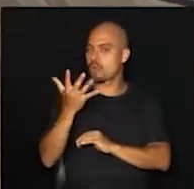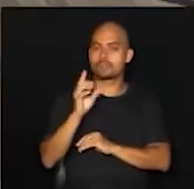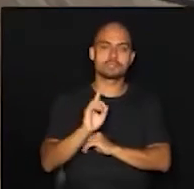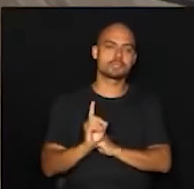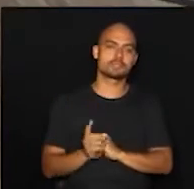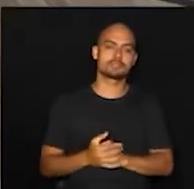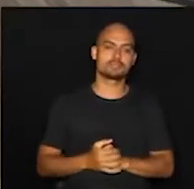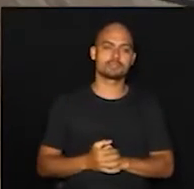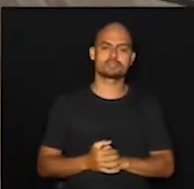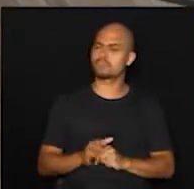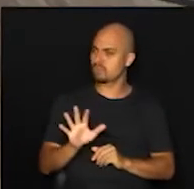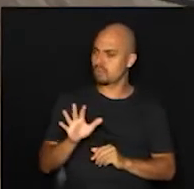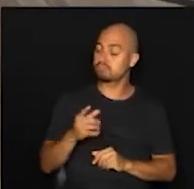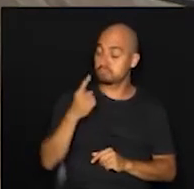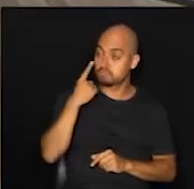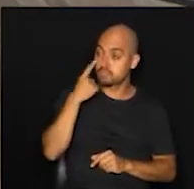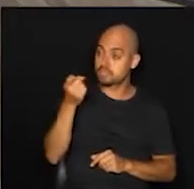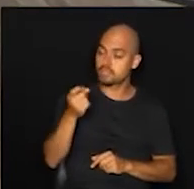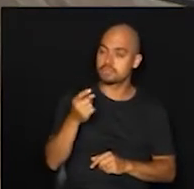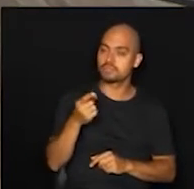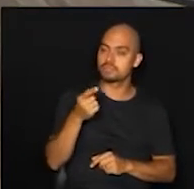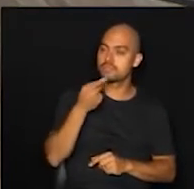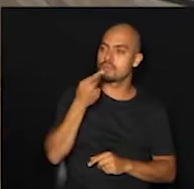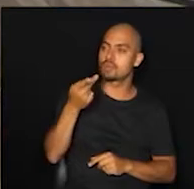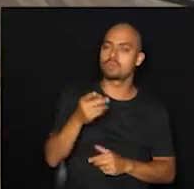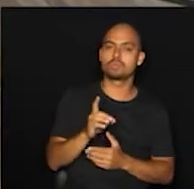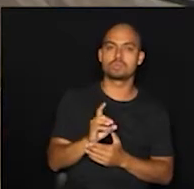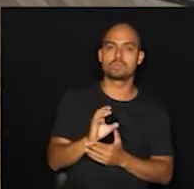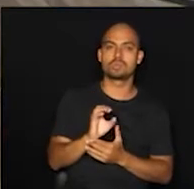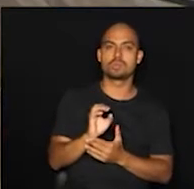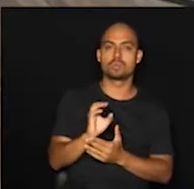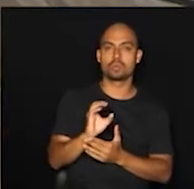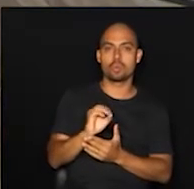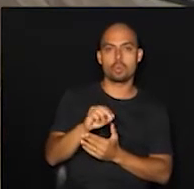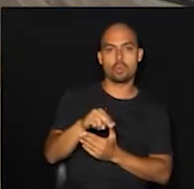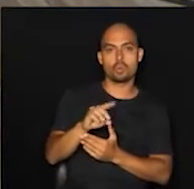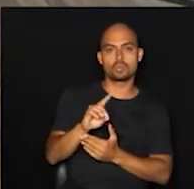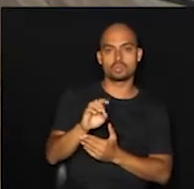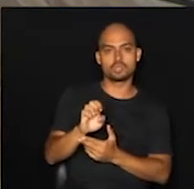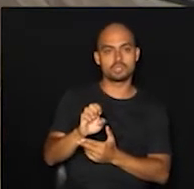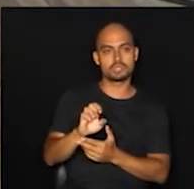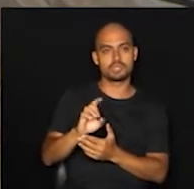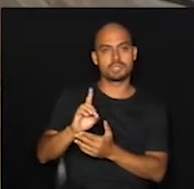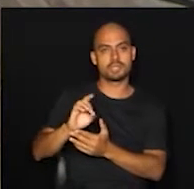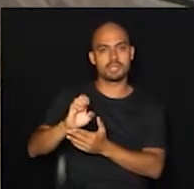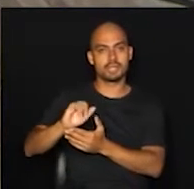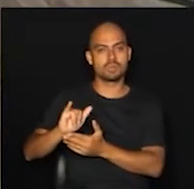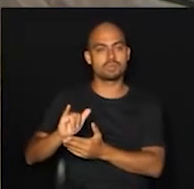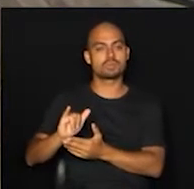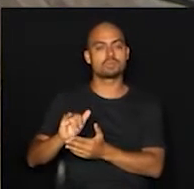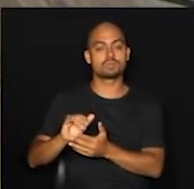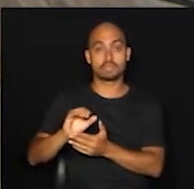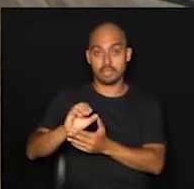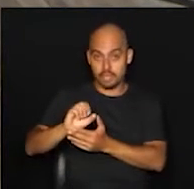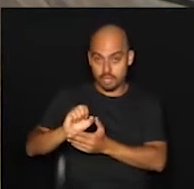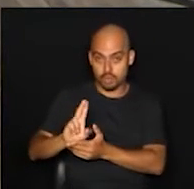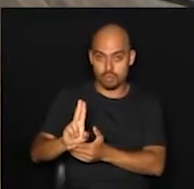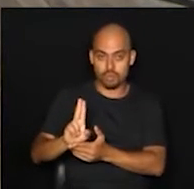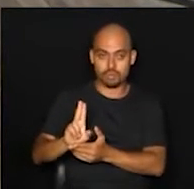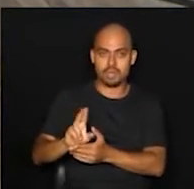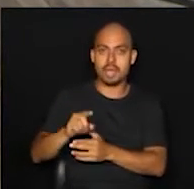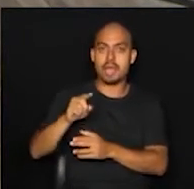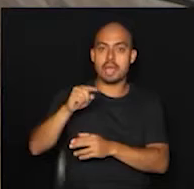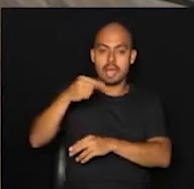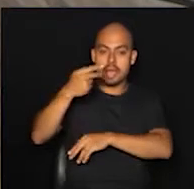quando você citou o Conde Deu, eu me lembrei, estudando, né, ontem sobre o assunto, aqui em Campinas, na